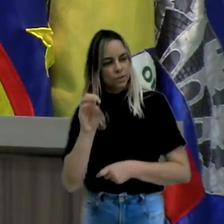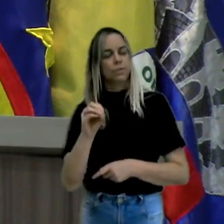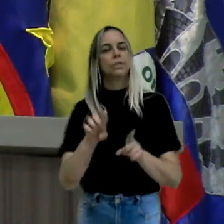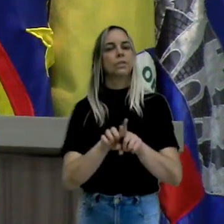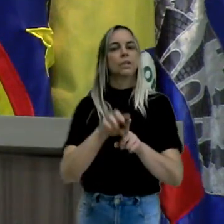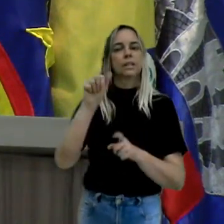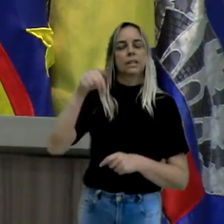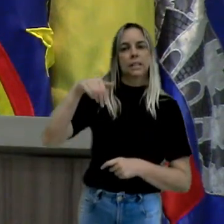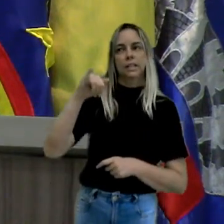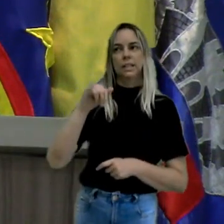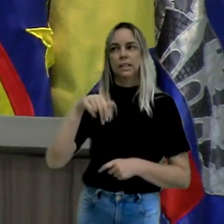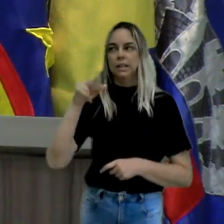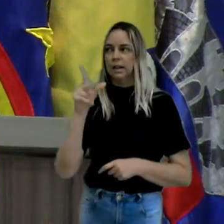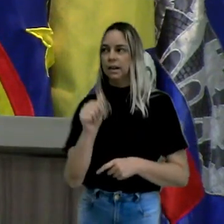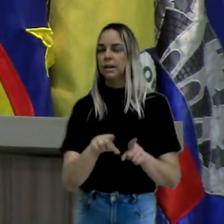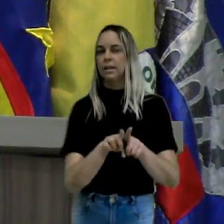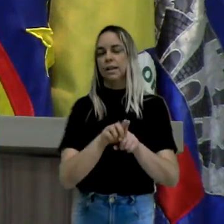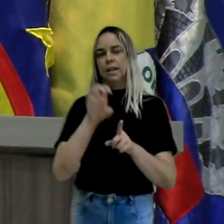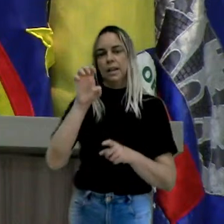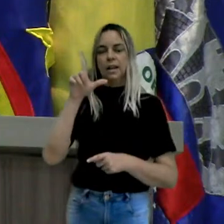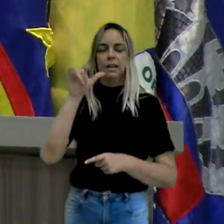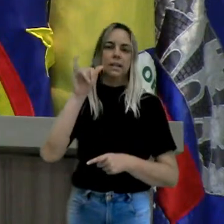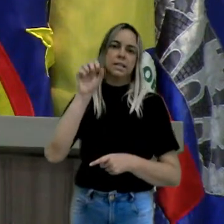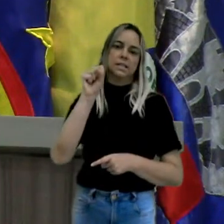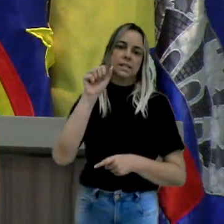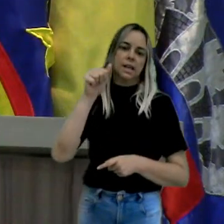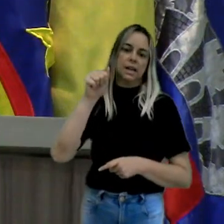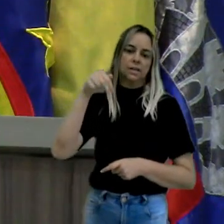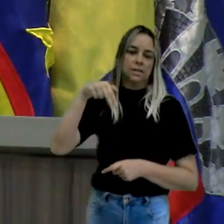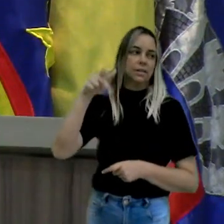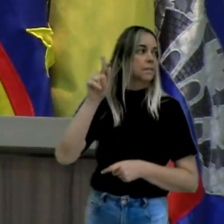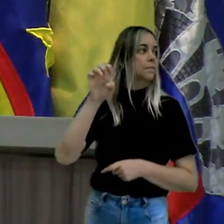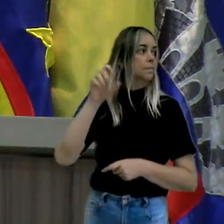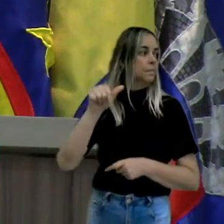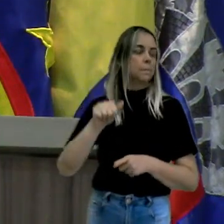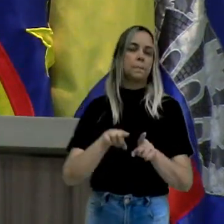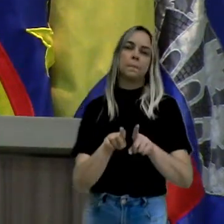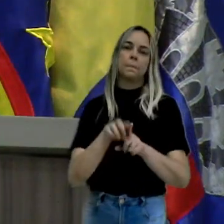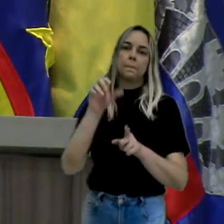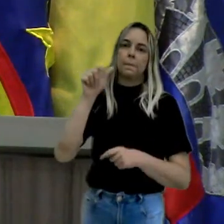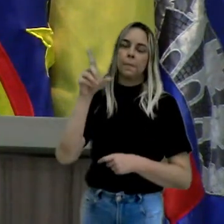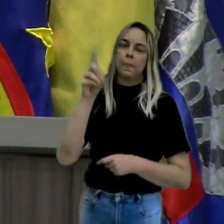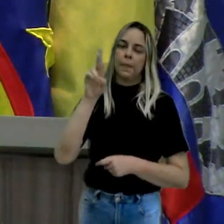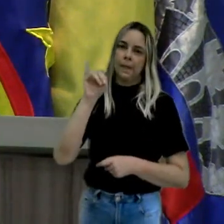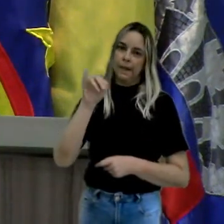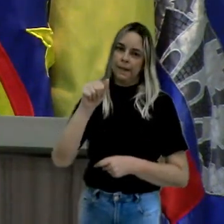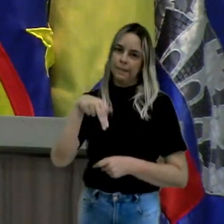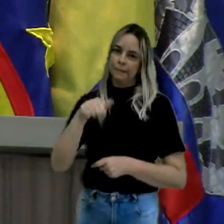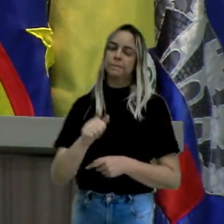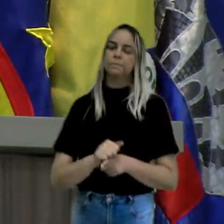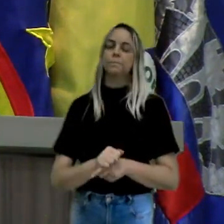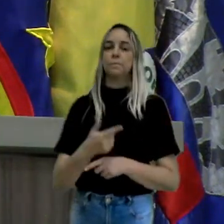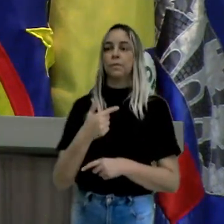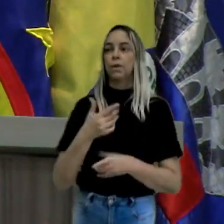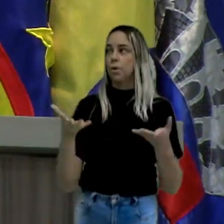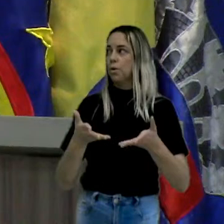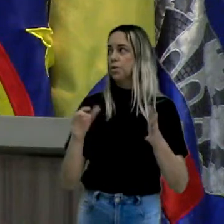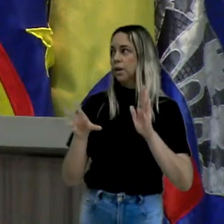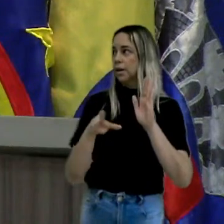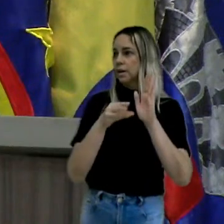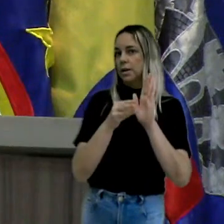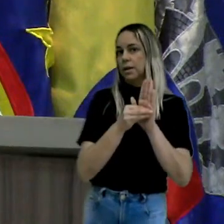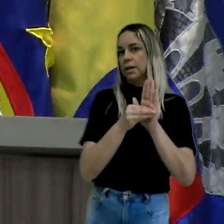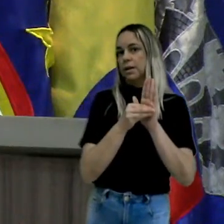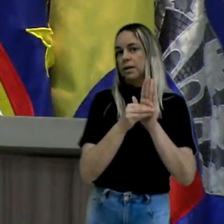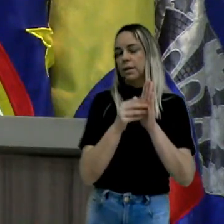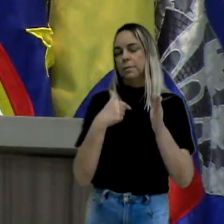Muzelinha, Elisângela da Rua Nova e Adriana. E quero também iniciar falando do meu requerimento que coloquei hoje,